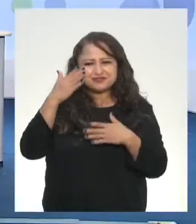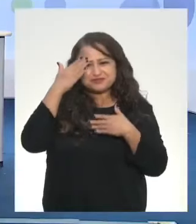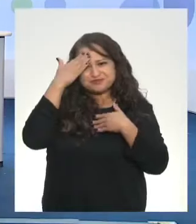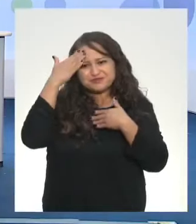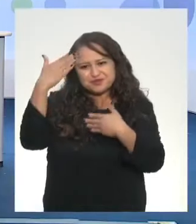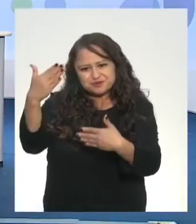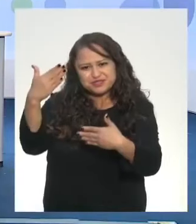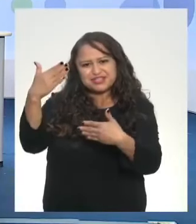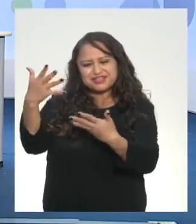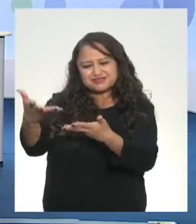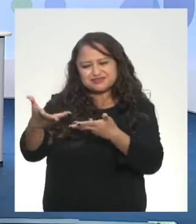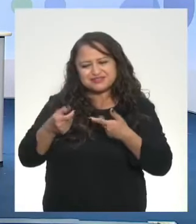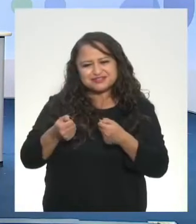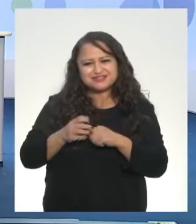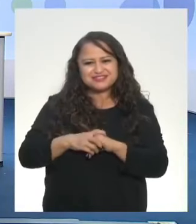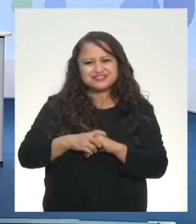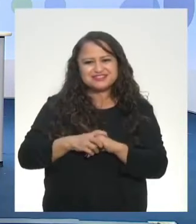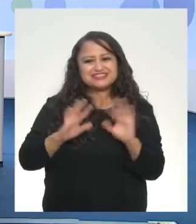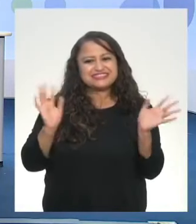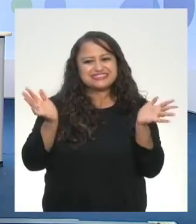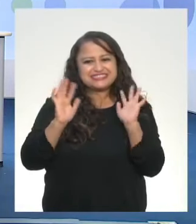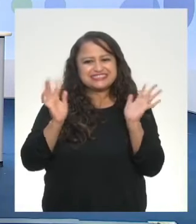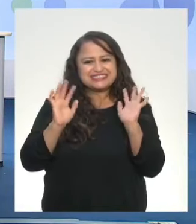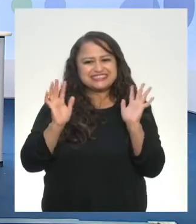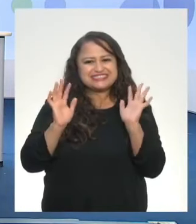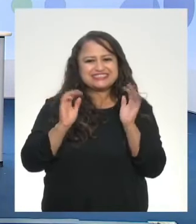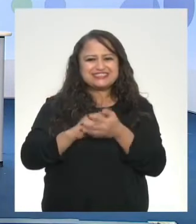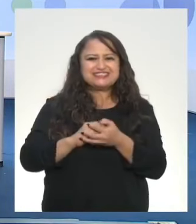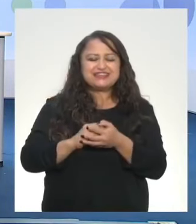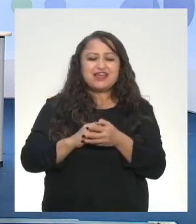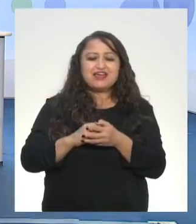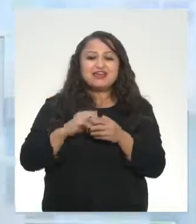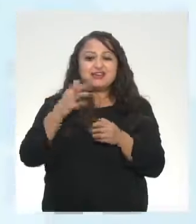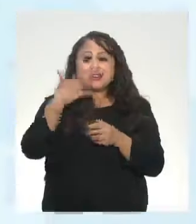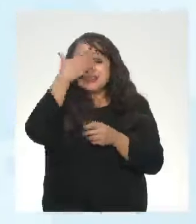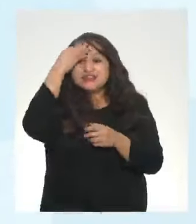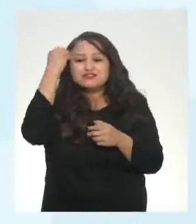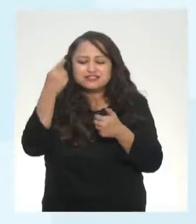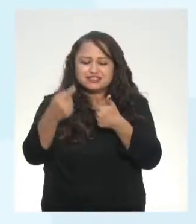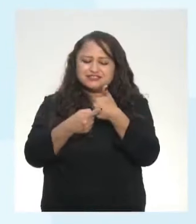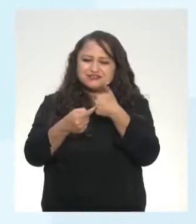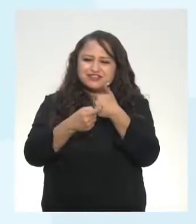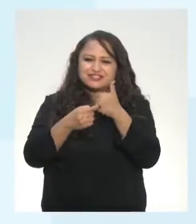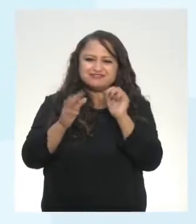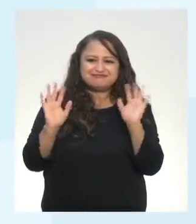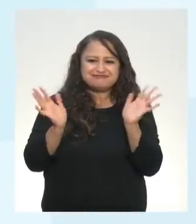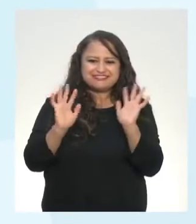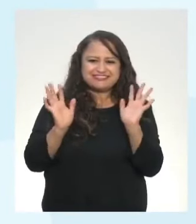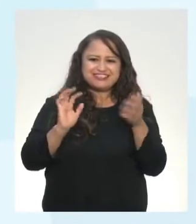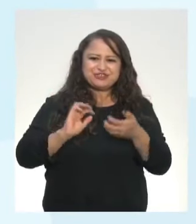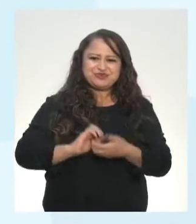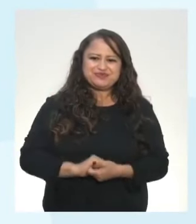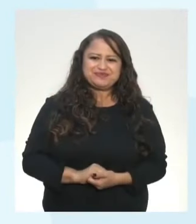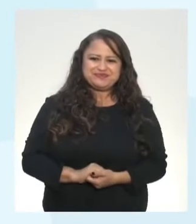pela presença. Tchau, galera. É isso aí, não esqueçam de avaliar a nossa aula no final. Tchau, tchau.